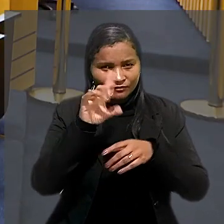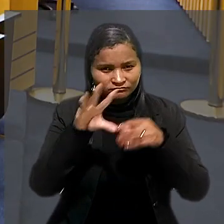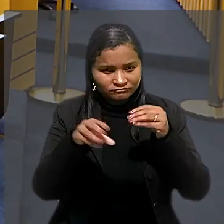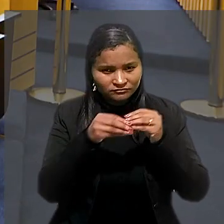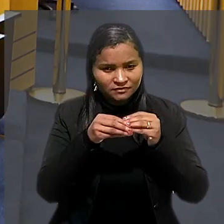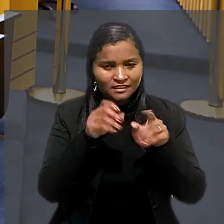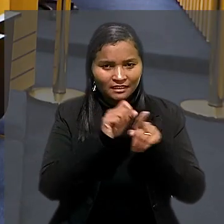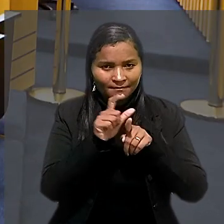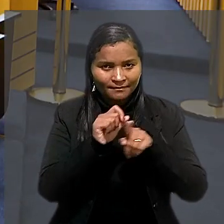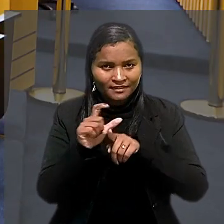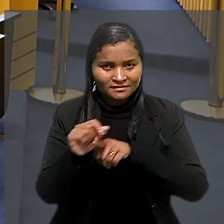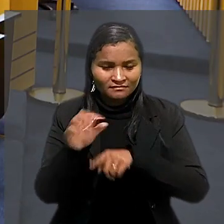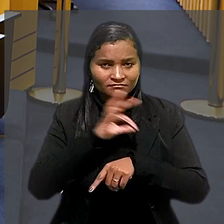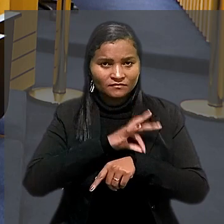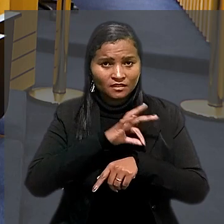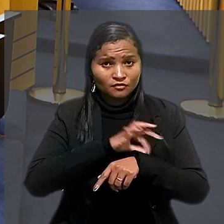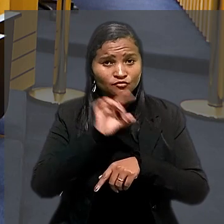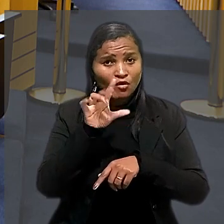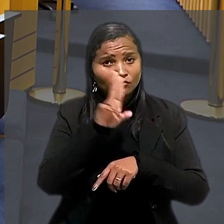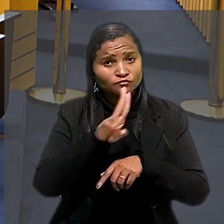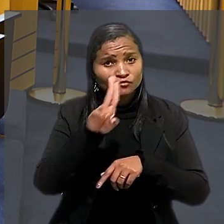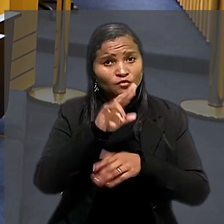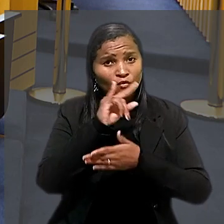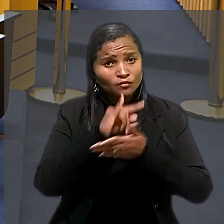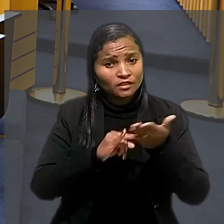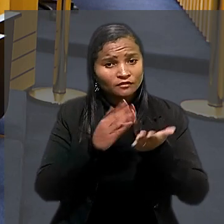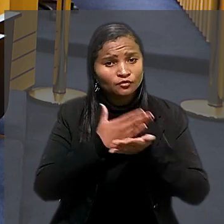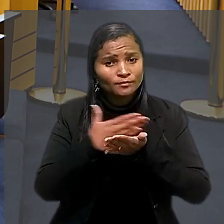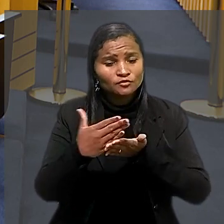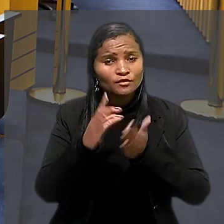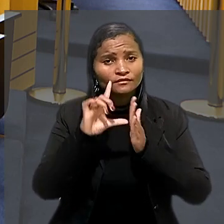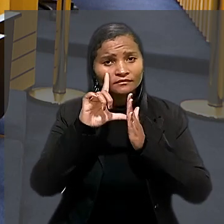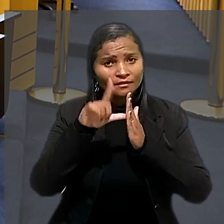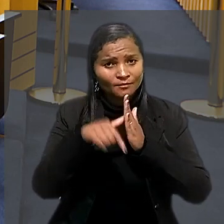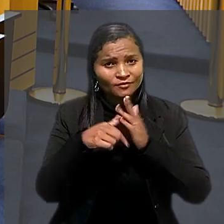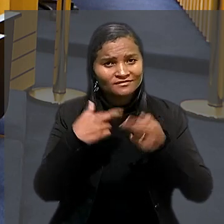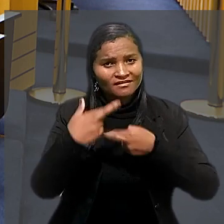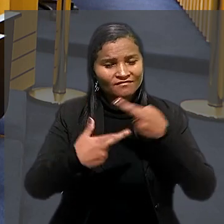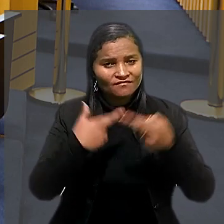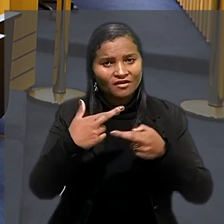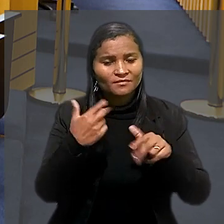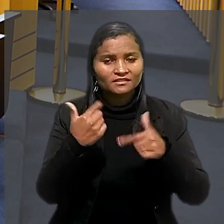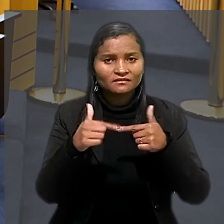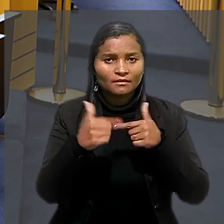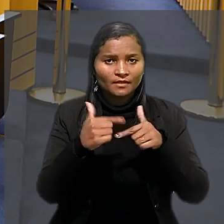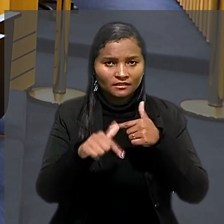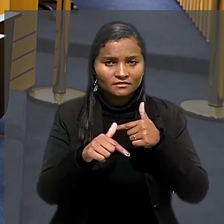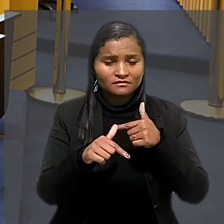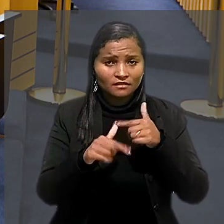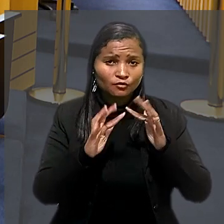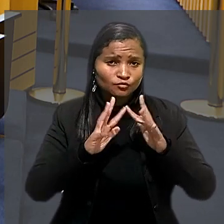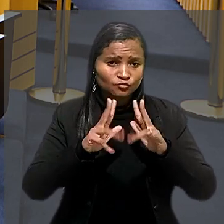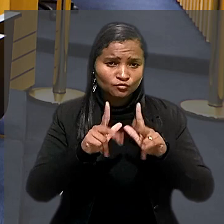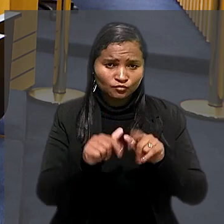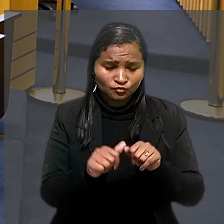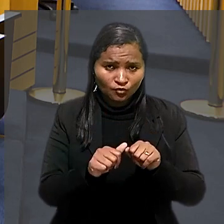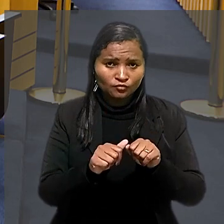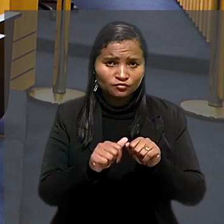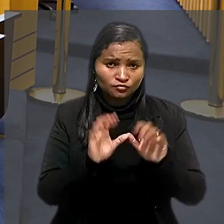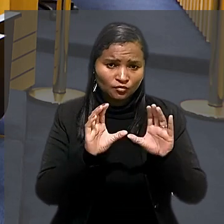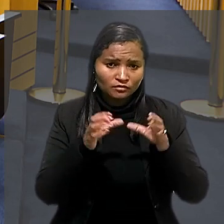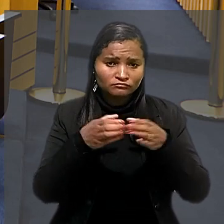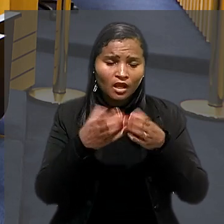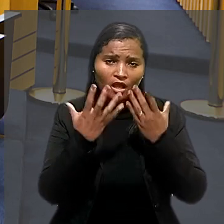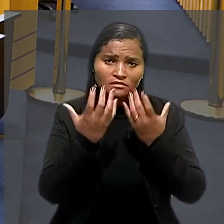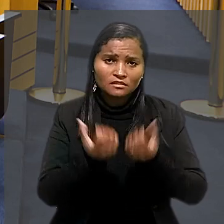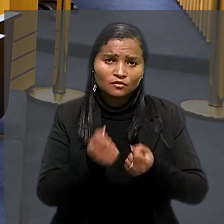da parcela à remuneração somente se aplica aos contratos iniciados a partir da vigência da reforma trabalhista. De maneira